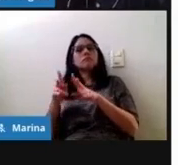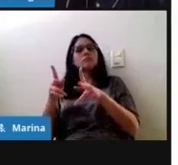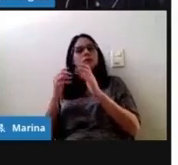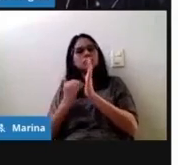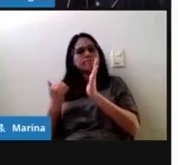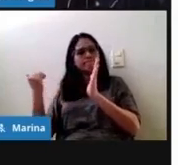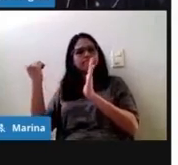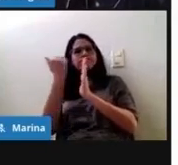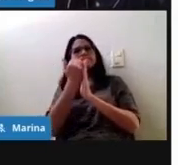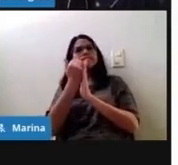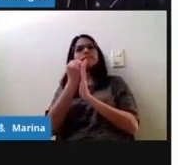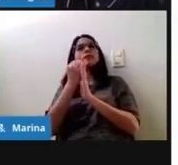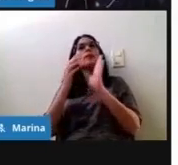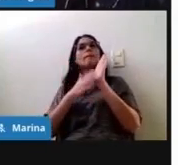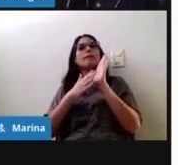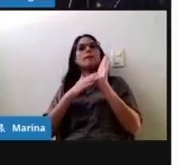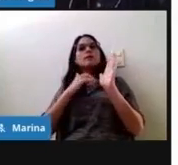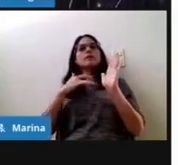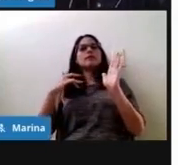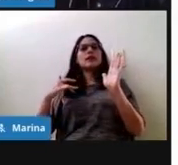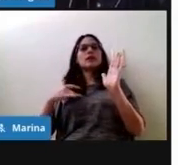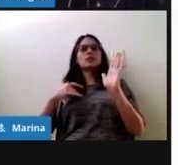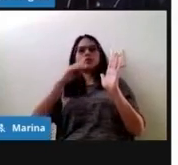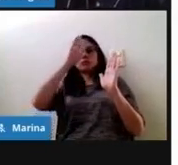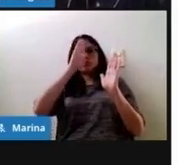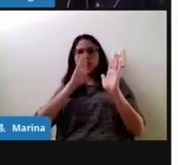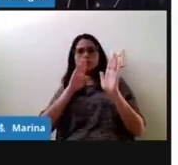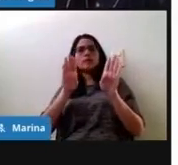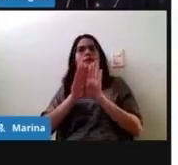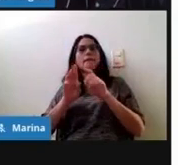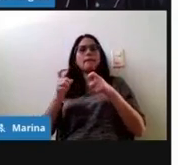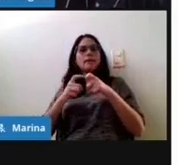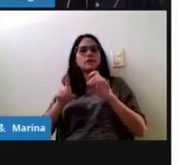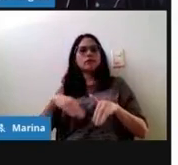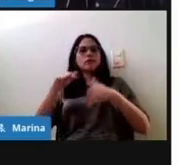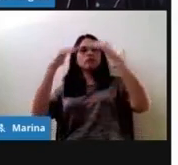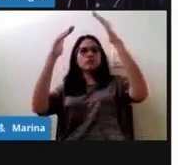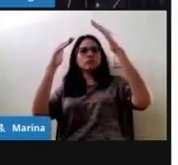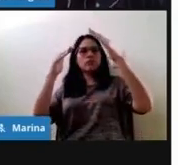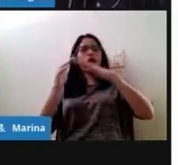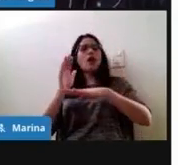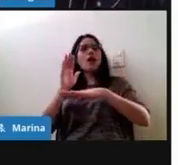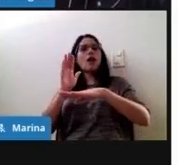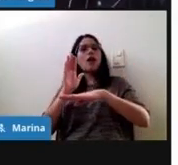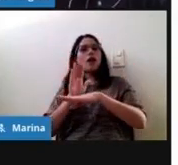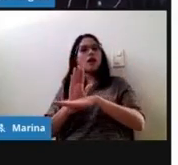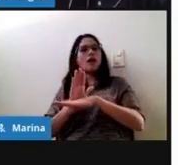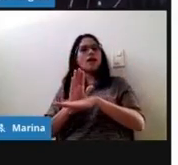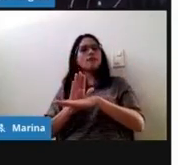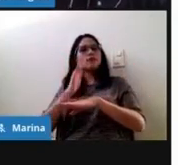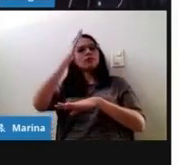programas de saúde pública e, em geral, da medicina, elas também contribuem muito para